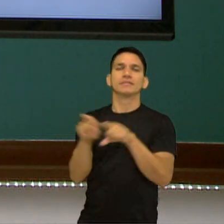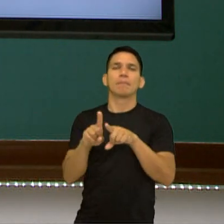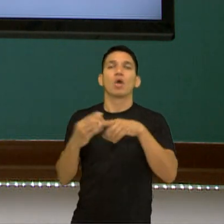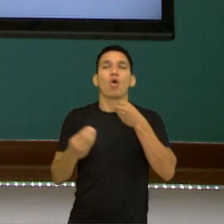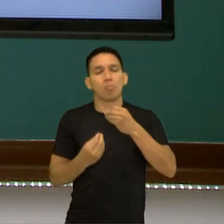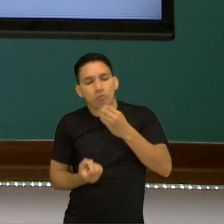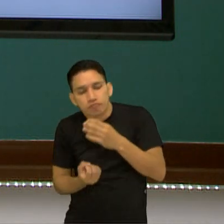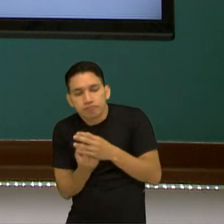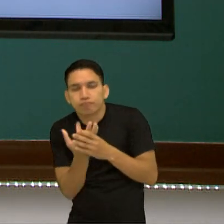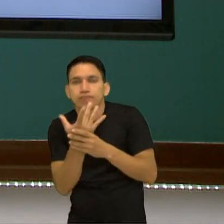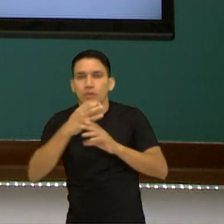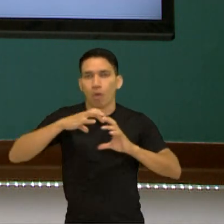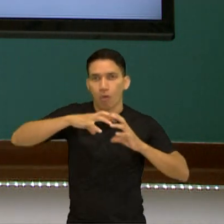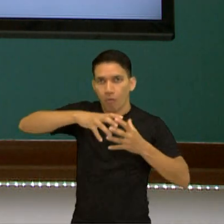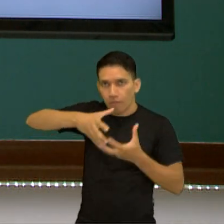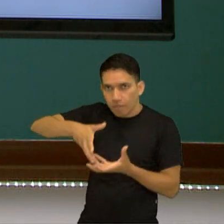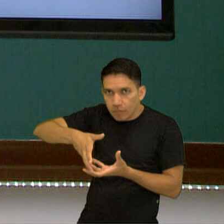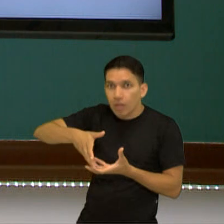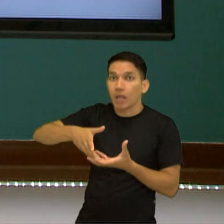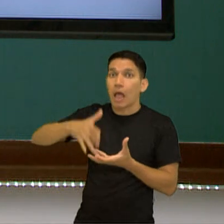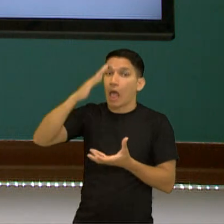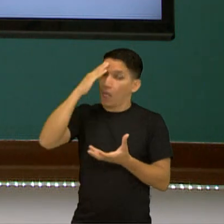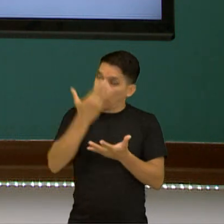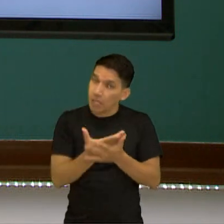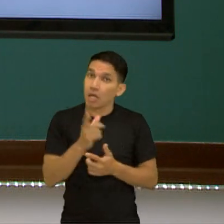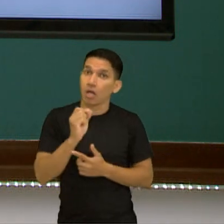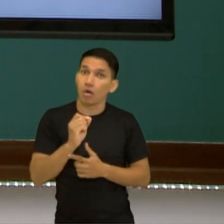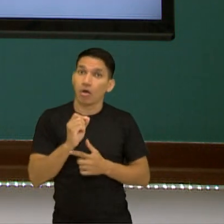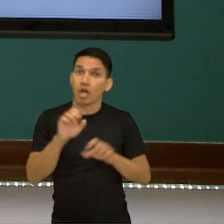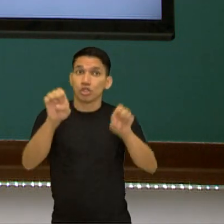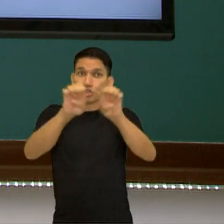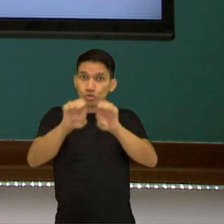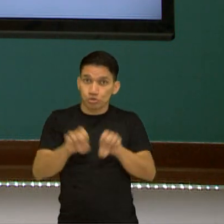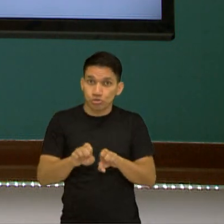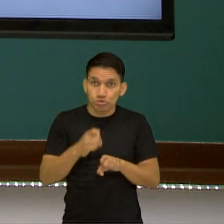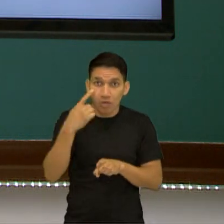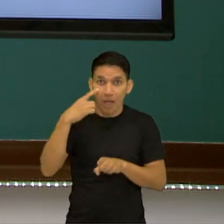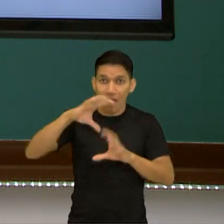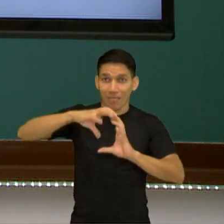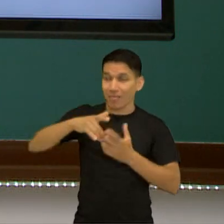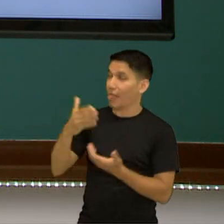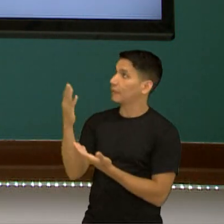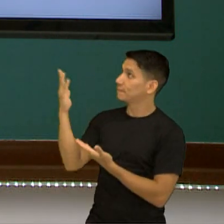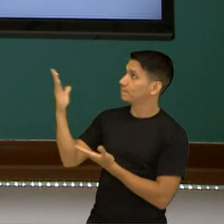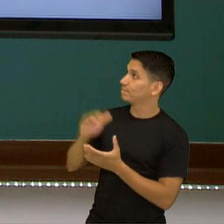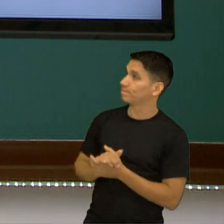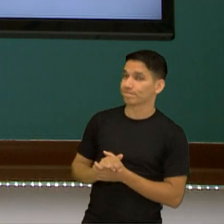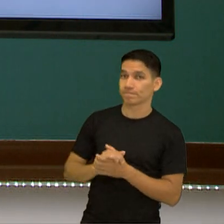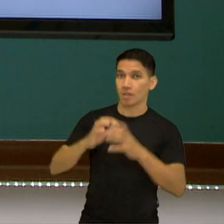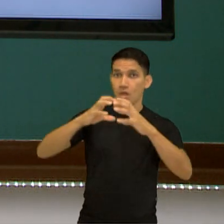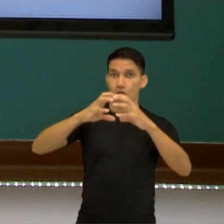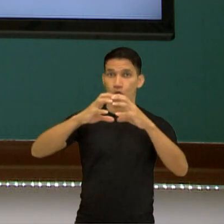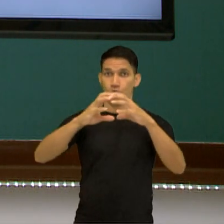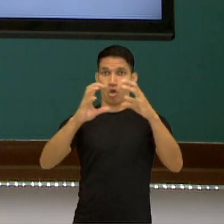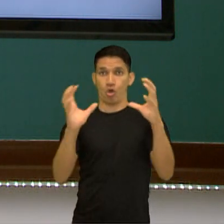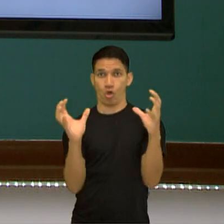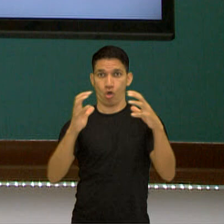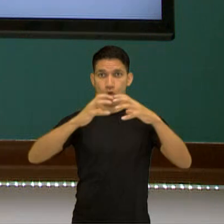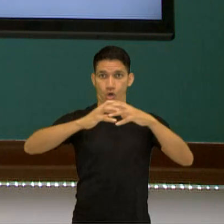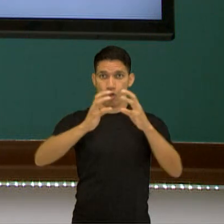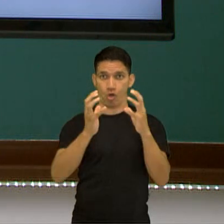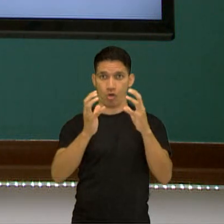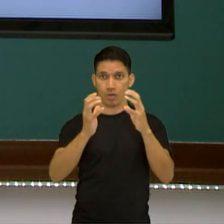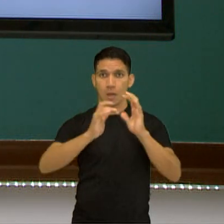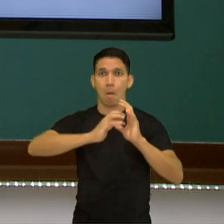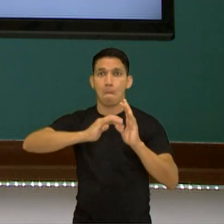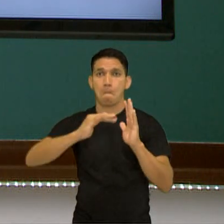planeta, conclui-se que a estrutura terrestre seja muito similar a esta aqui: crosta, o manto terrestre, o